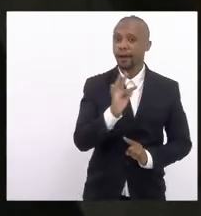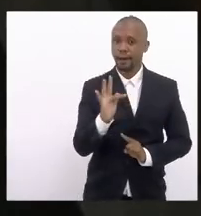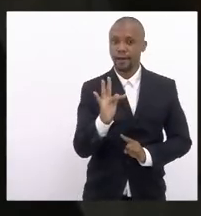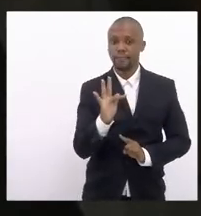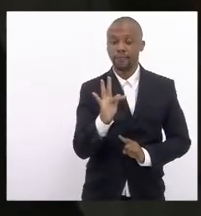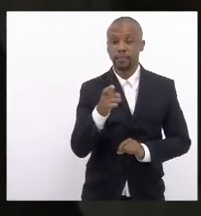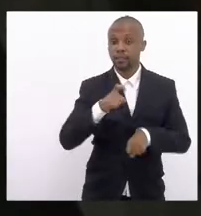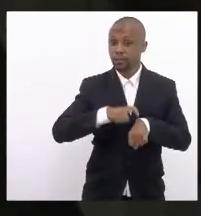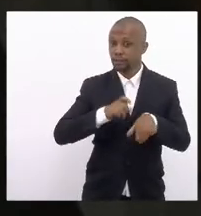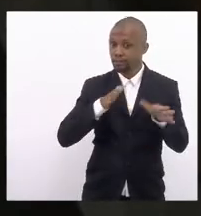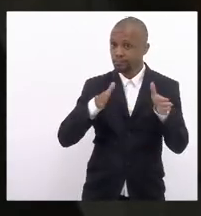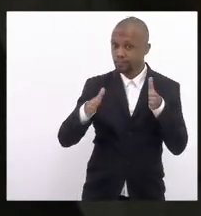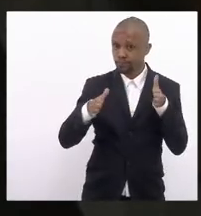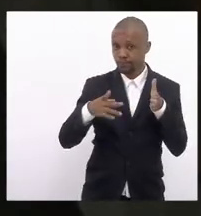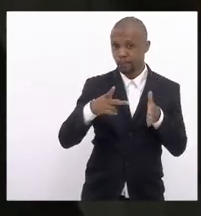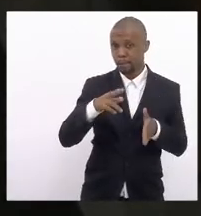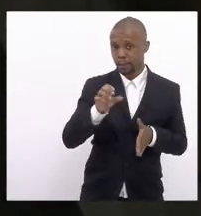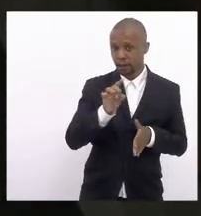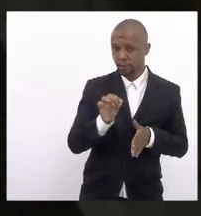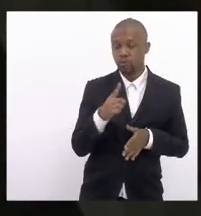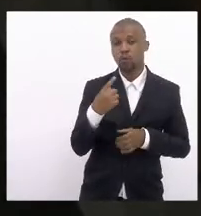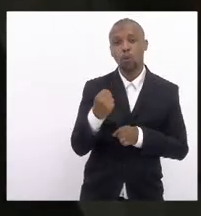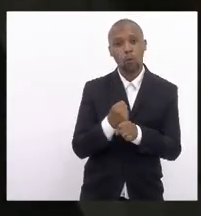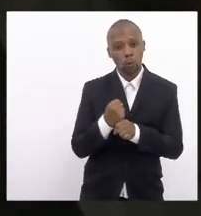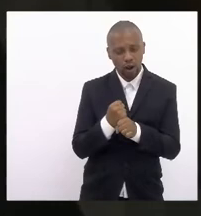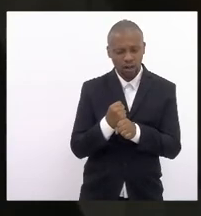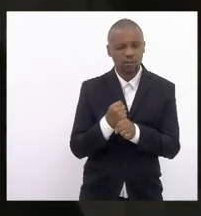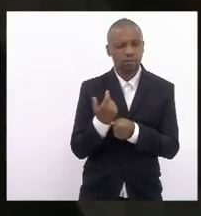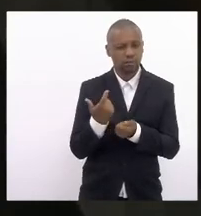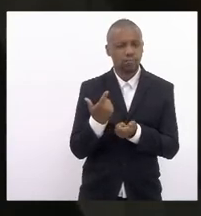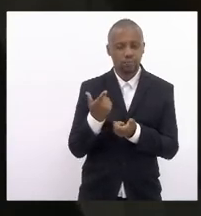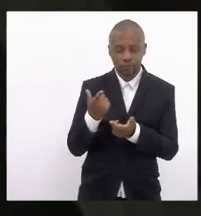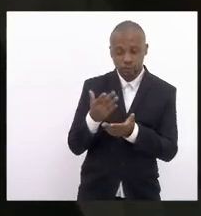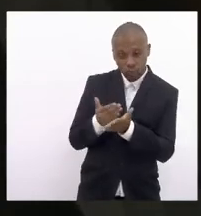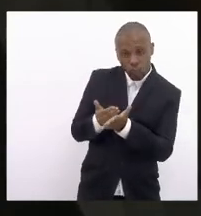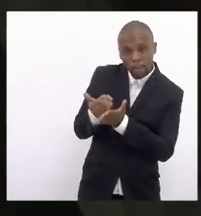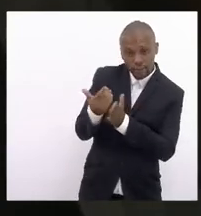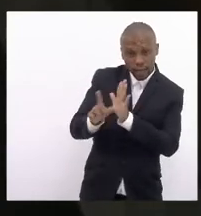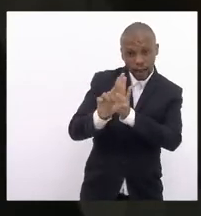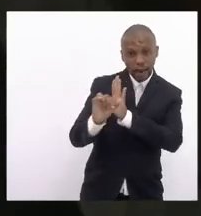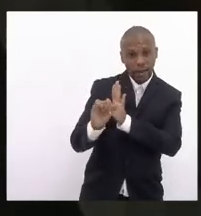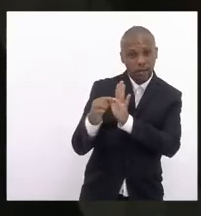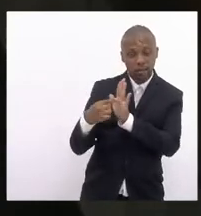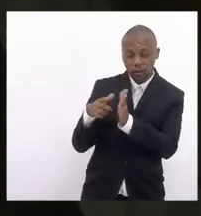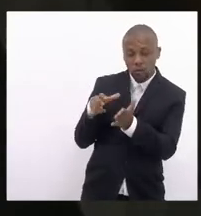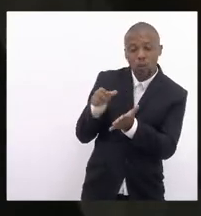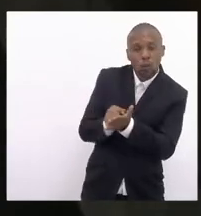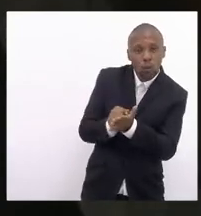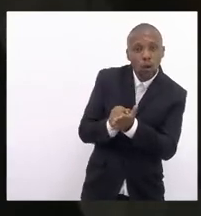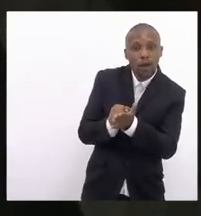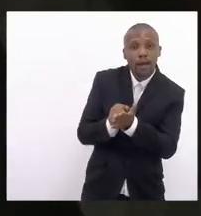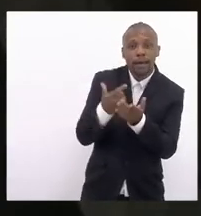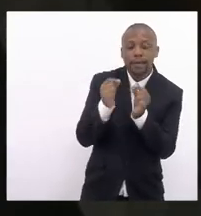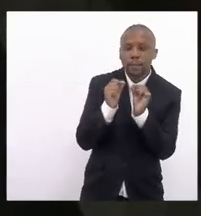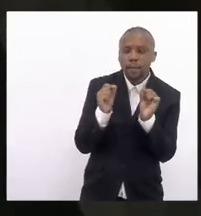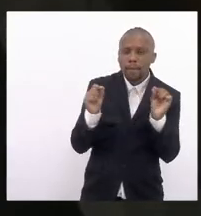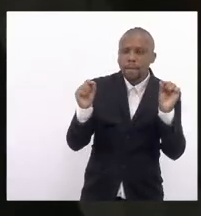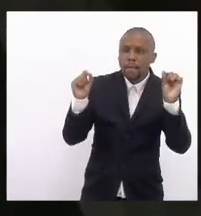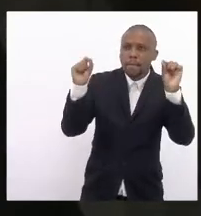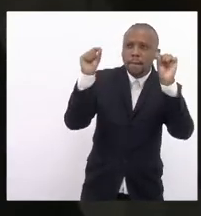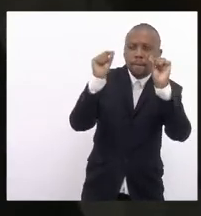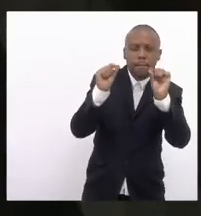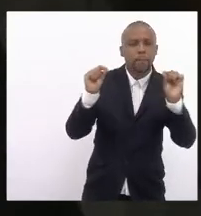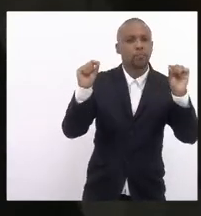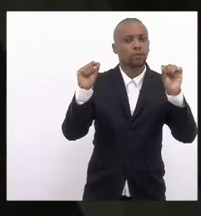da entrada em vigor dessa lei, que foi junho de 2014, esses entes federados subnacionais